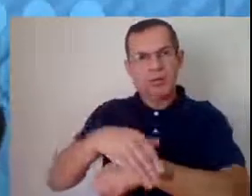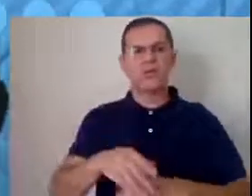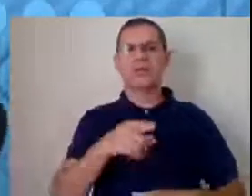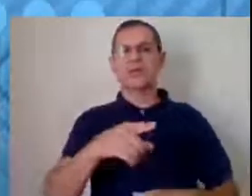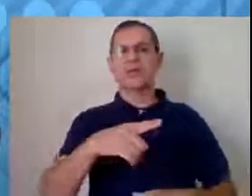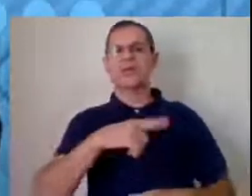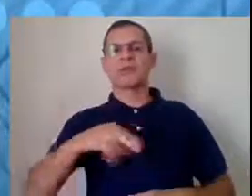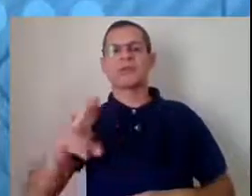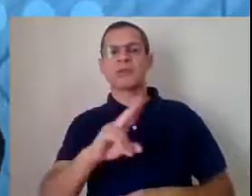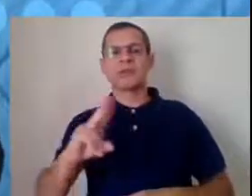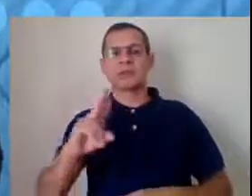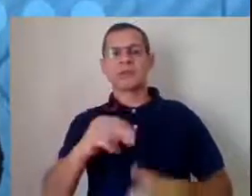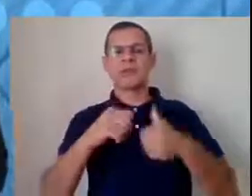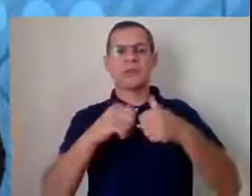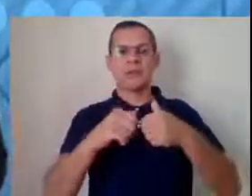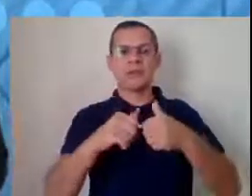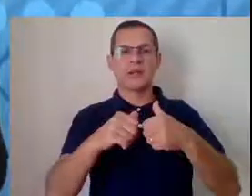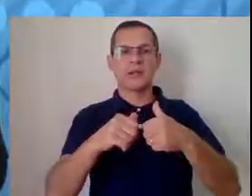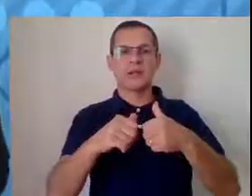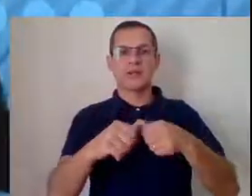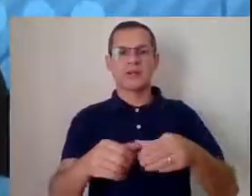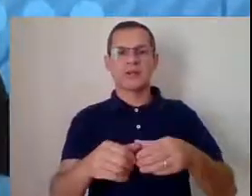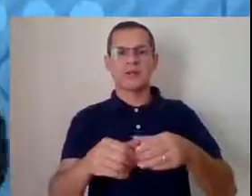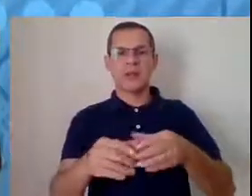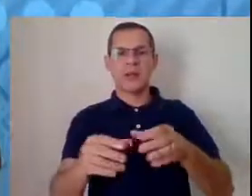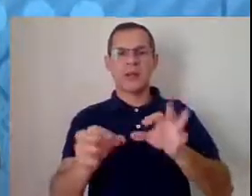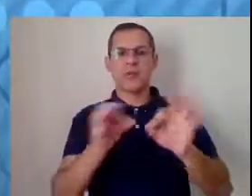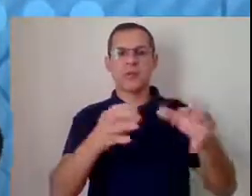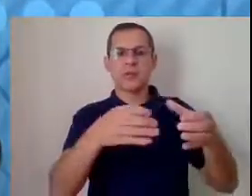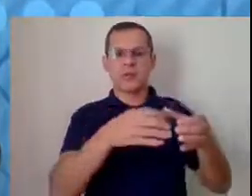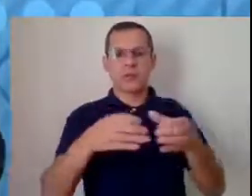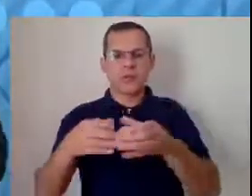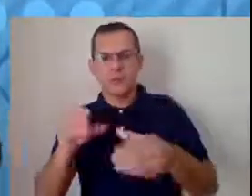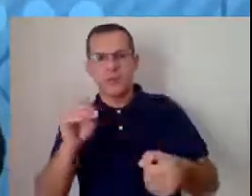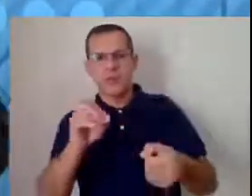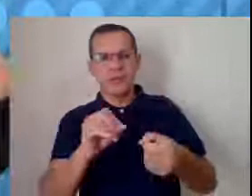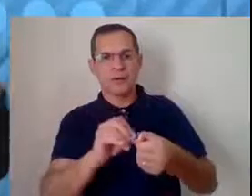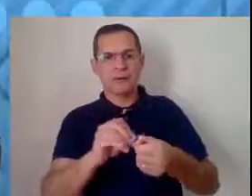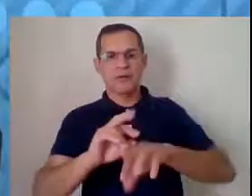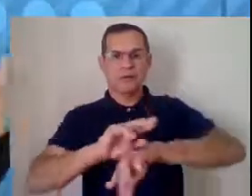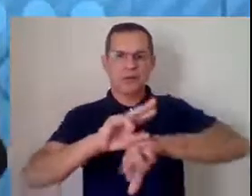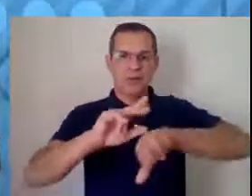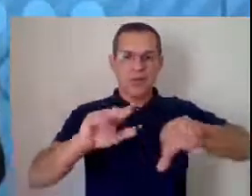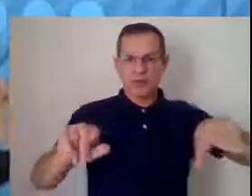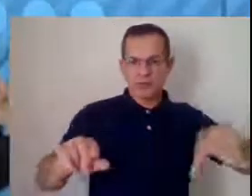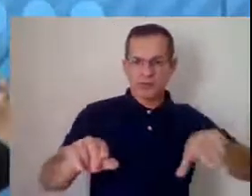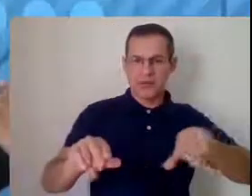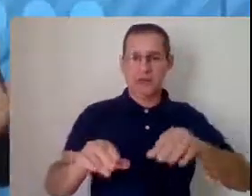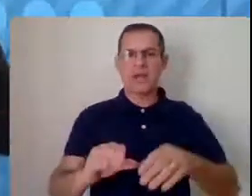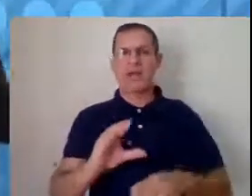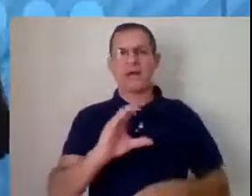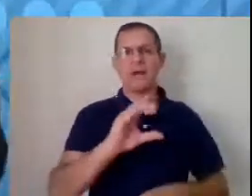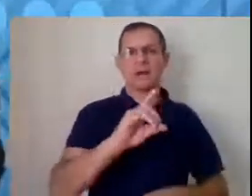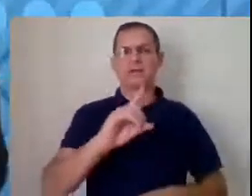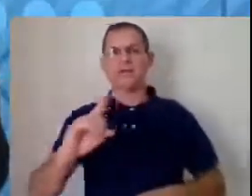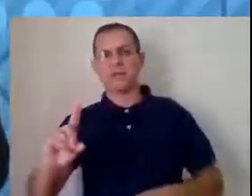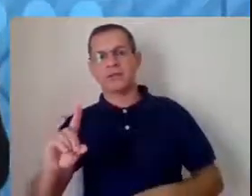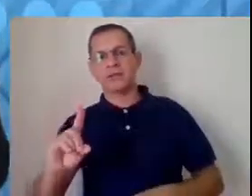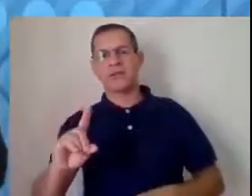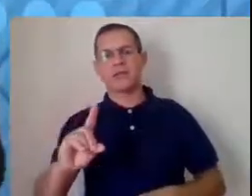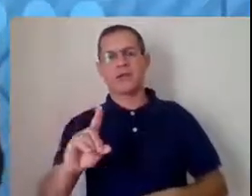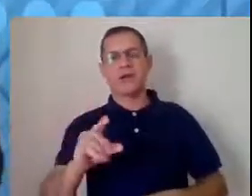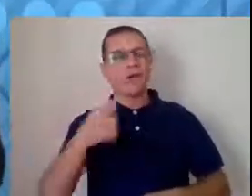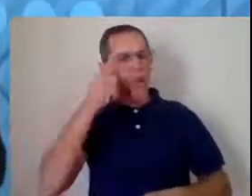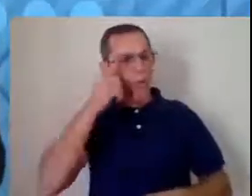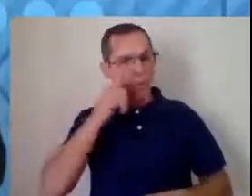você está usando esta álgebra de conjuntos. Então, você fez uma série de coordenadas para